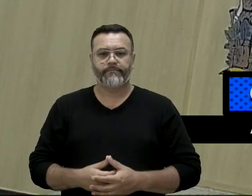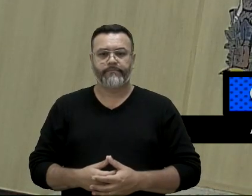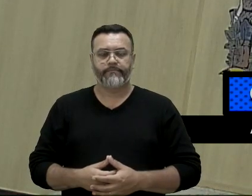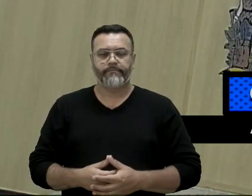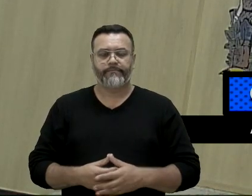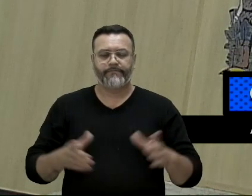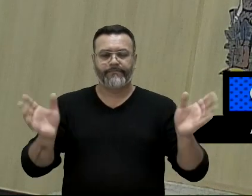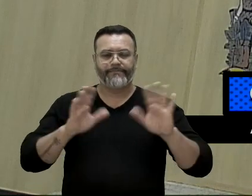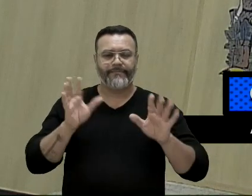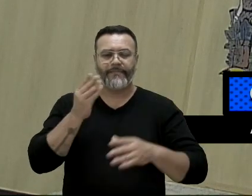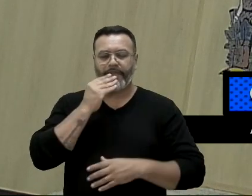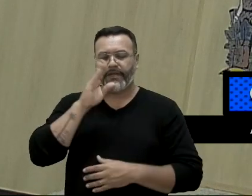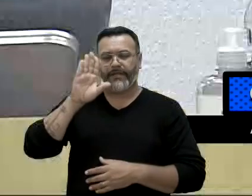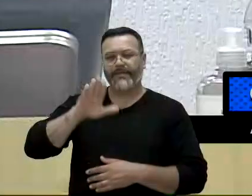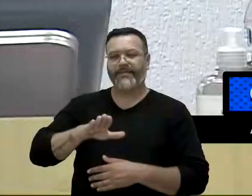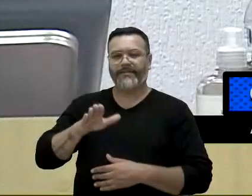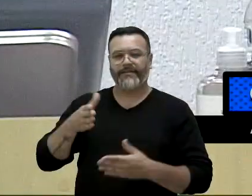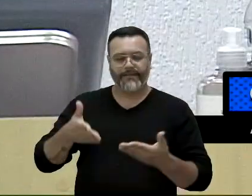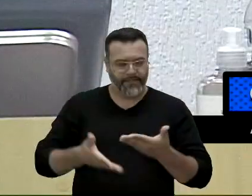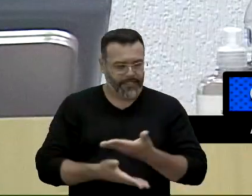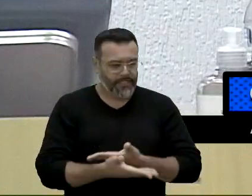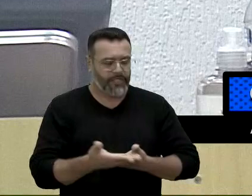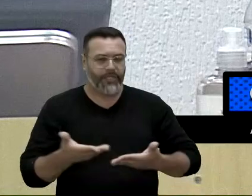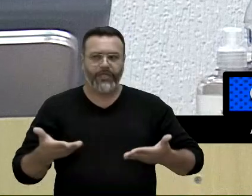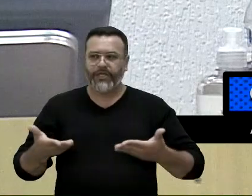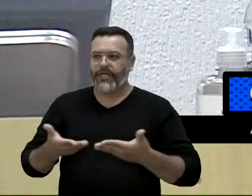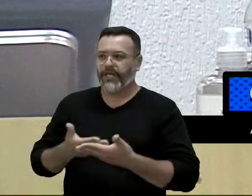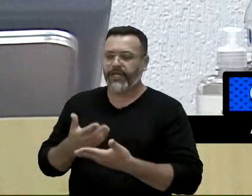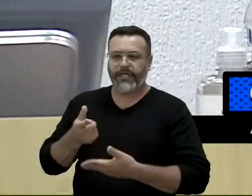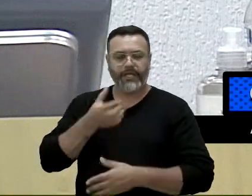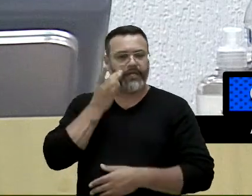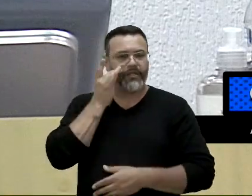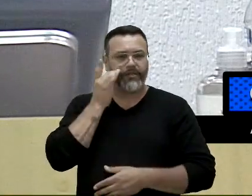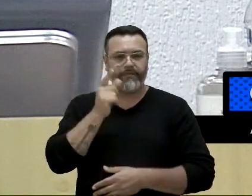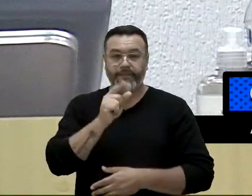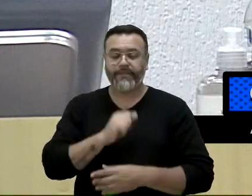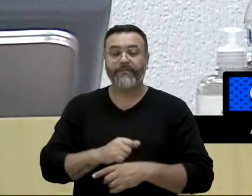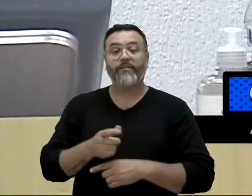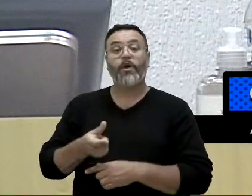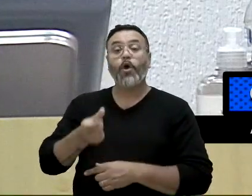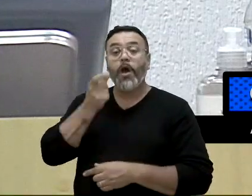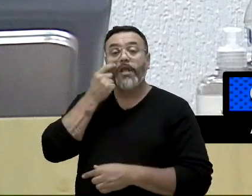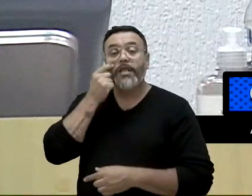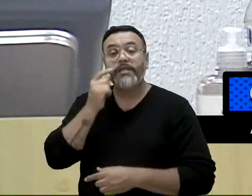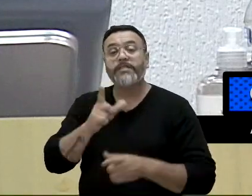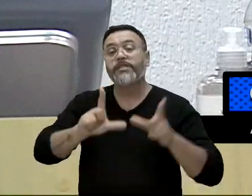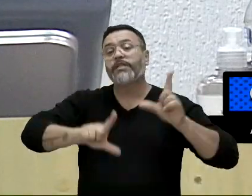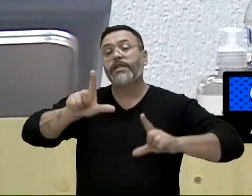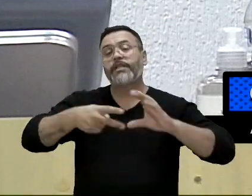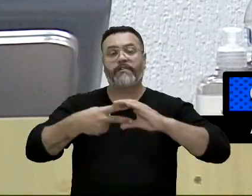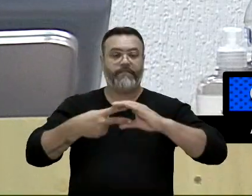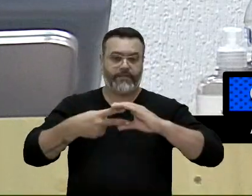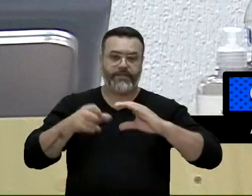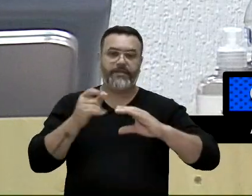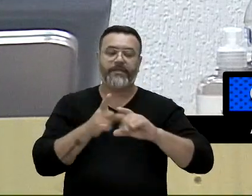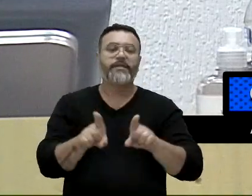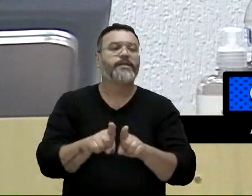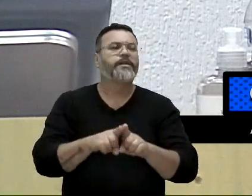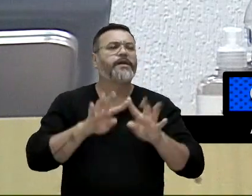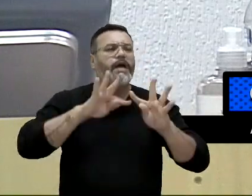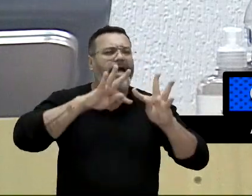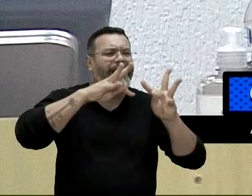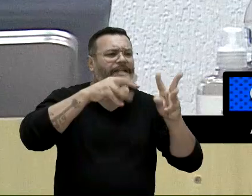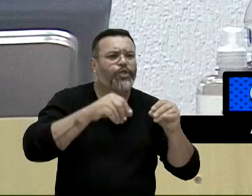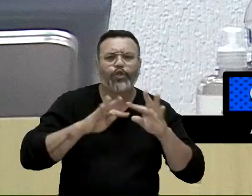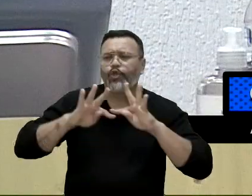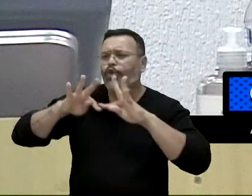Boa tarde a todos presentes, ao telespectador que nos acompanha pela TV Câmara, a todas essas mulheres maravilhosas